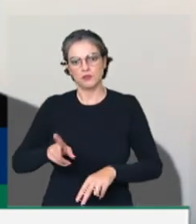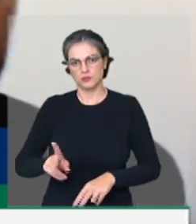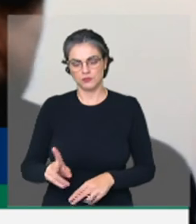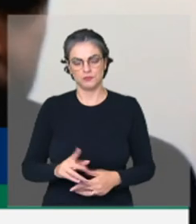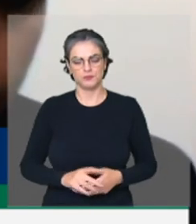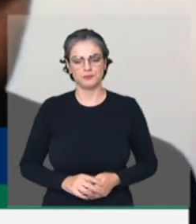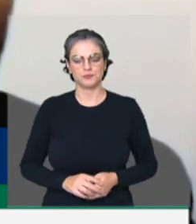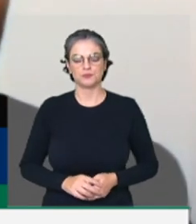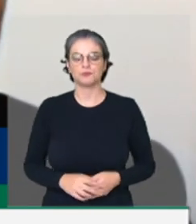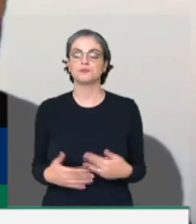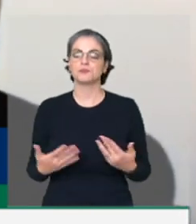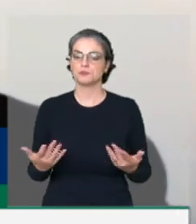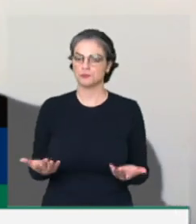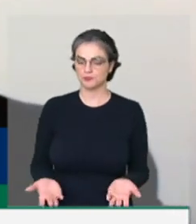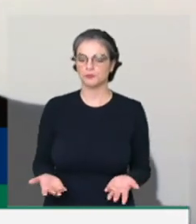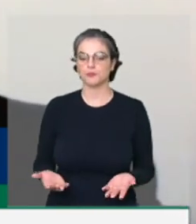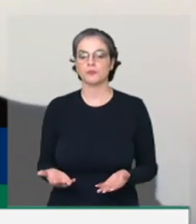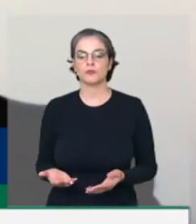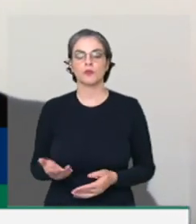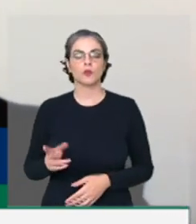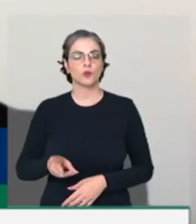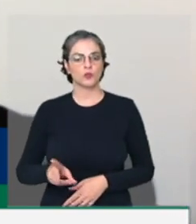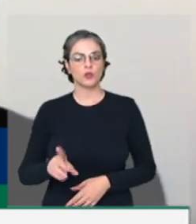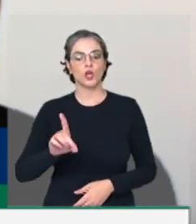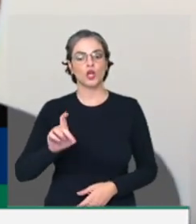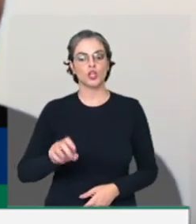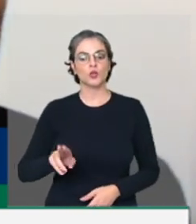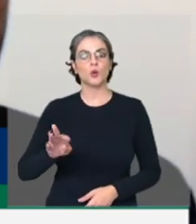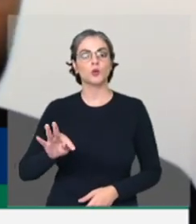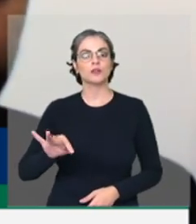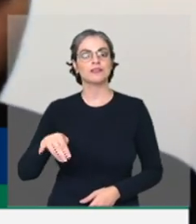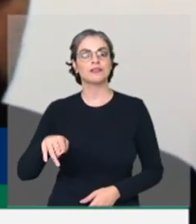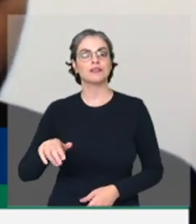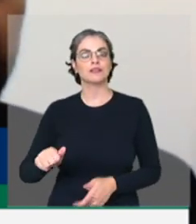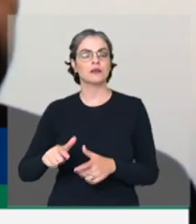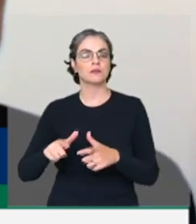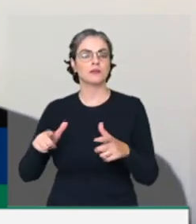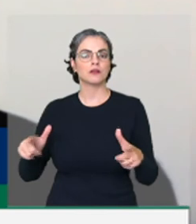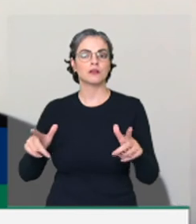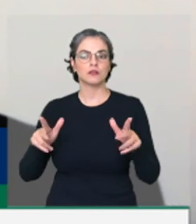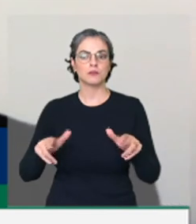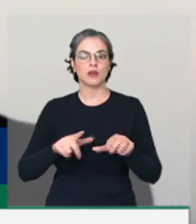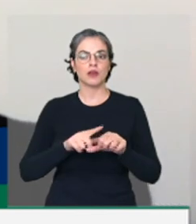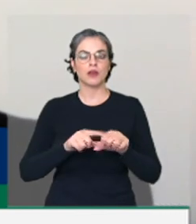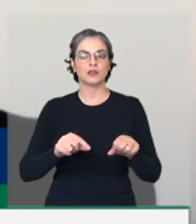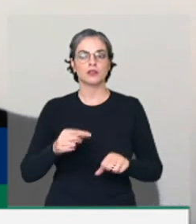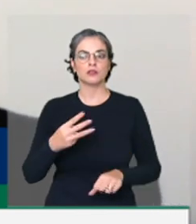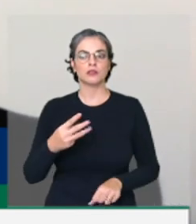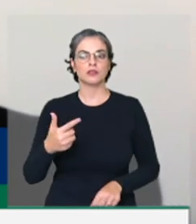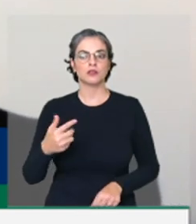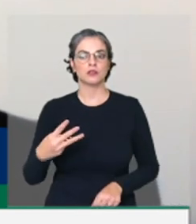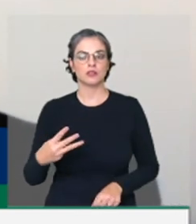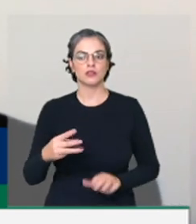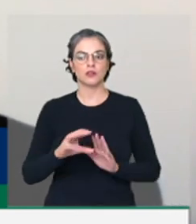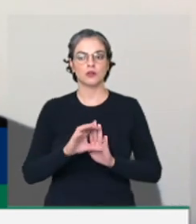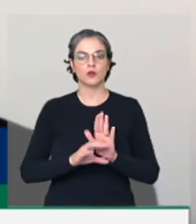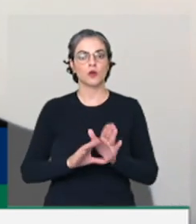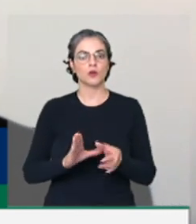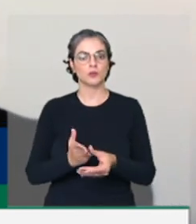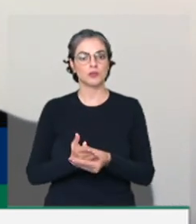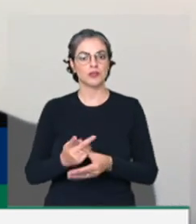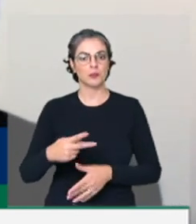e as considerações da doutrina majoritária e da própria disposição legal do artigo 323, inciso 3, do Código de Processo